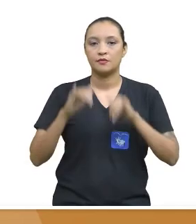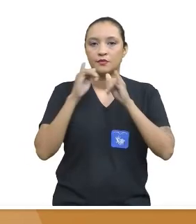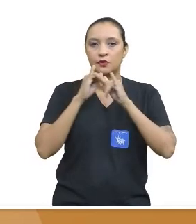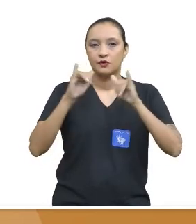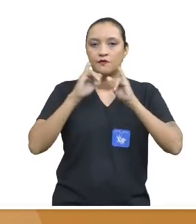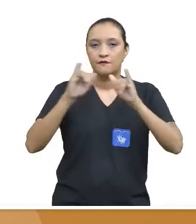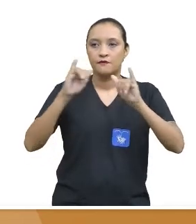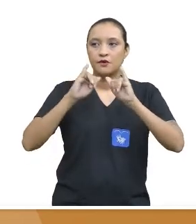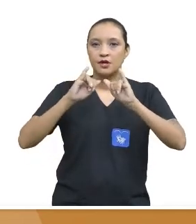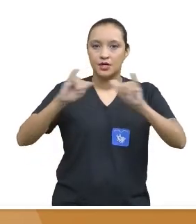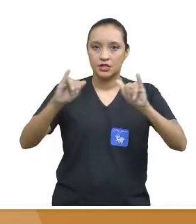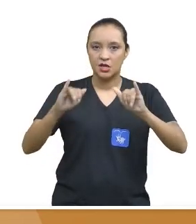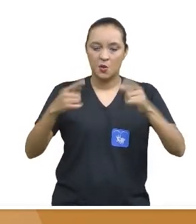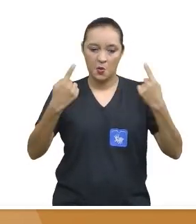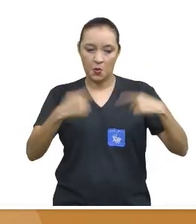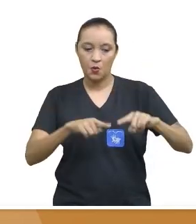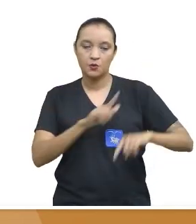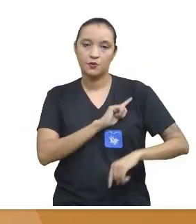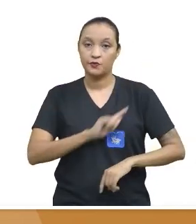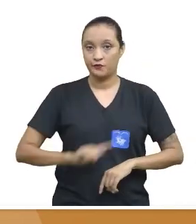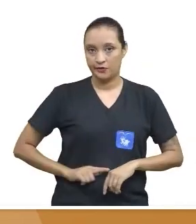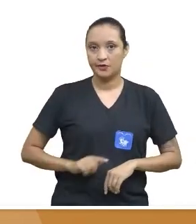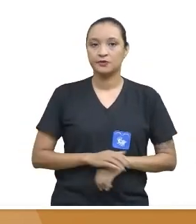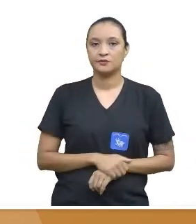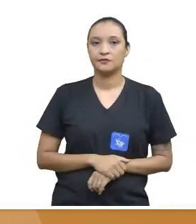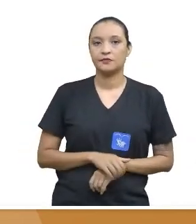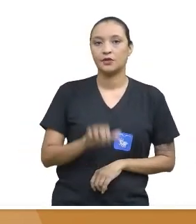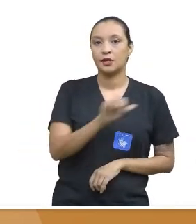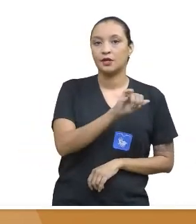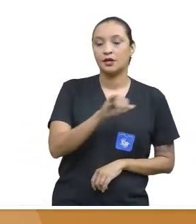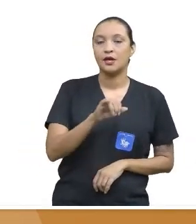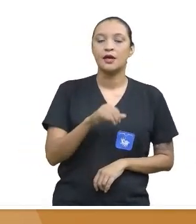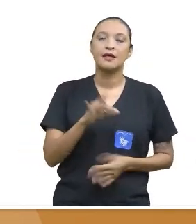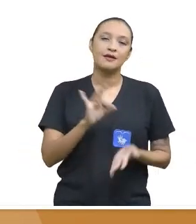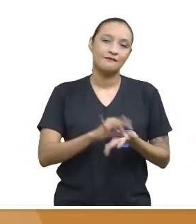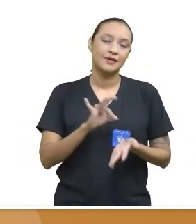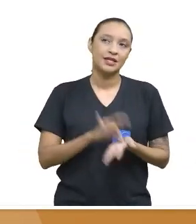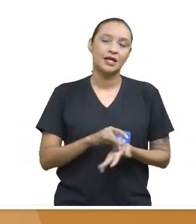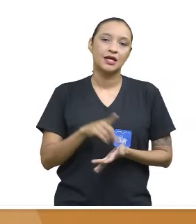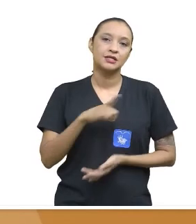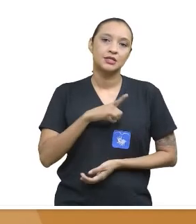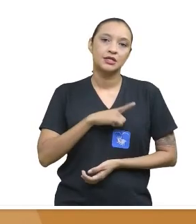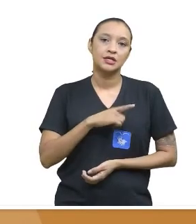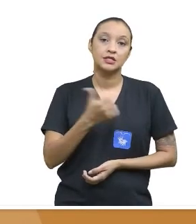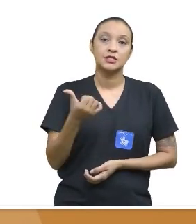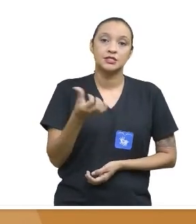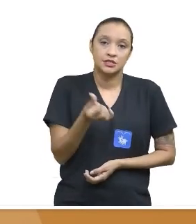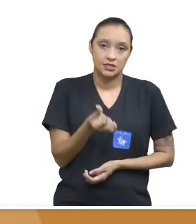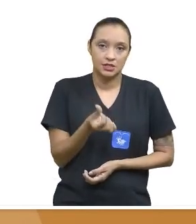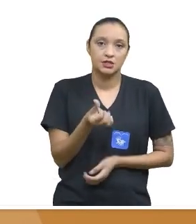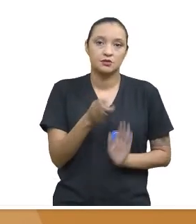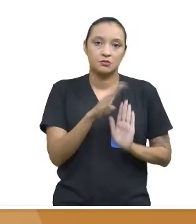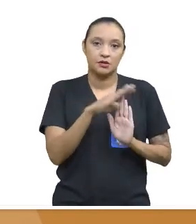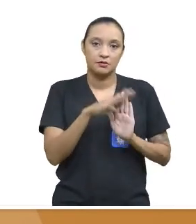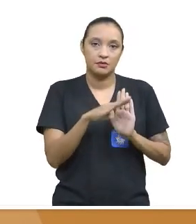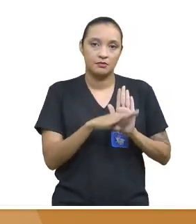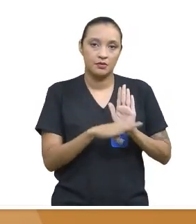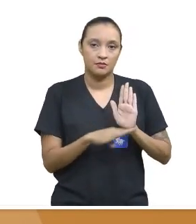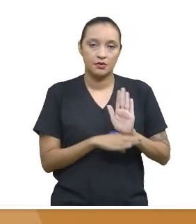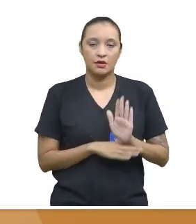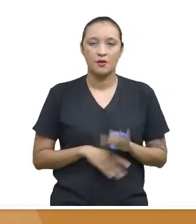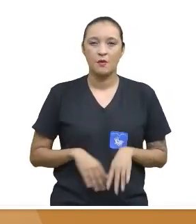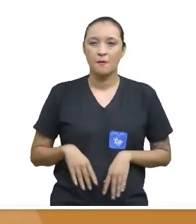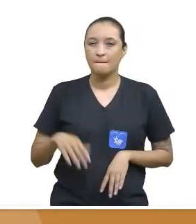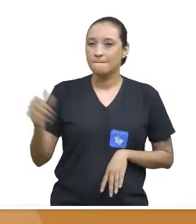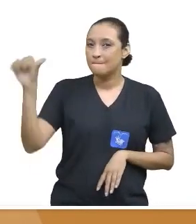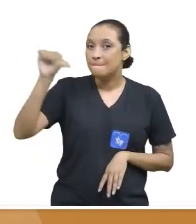de comentários contra o governo. Vai ter o 6, na verdade são 17 atos institucionais. E todos eles ainda mais. O mais